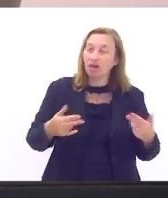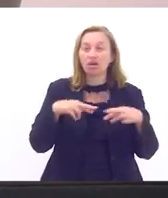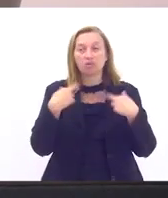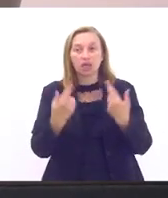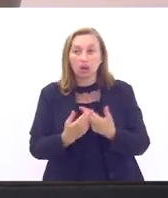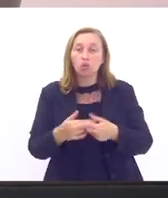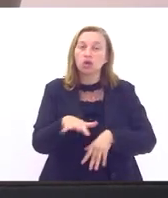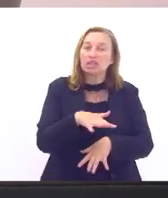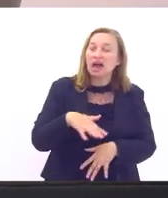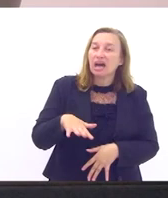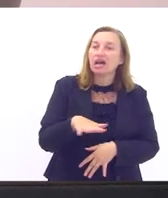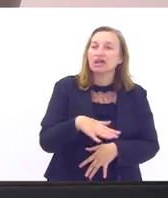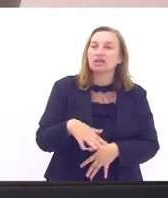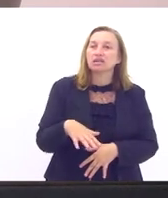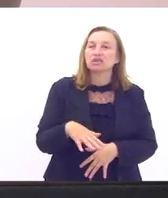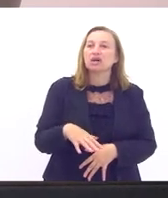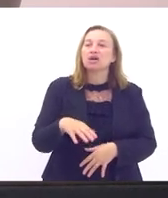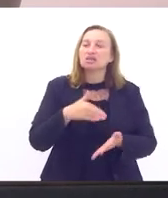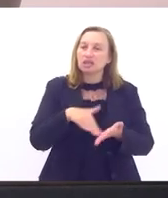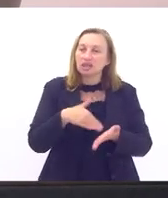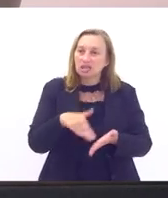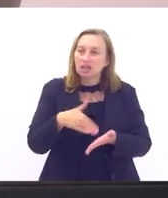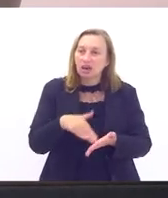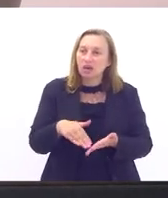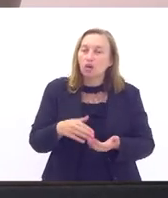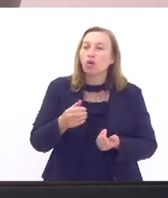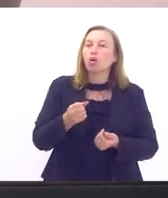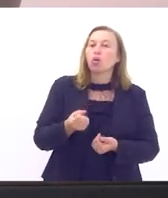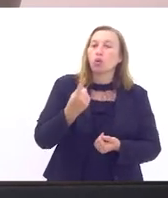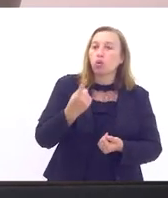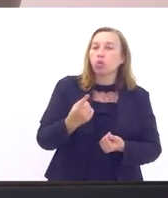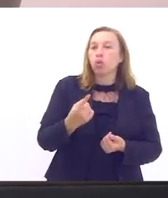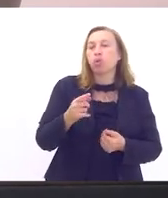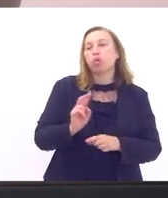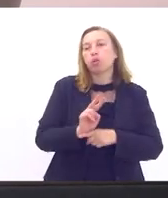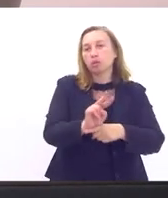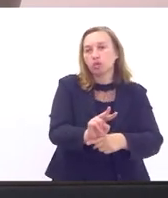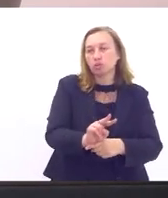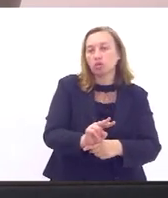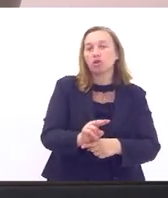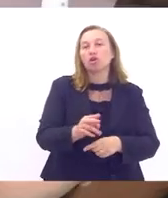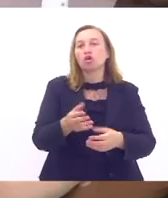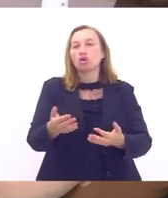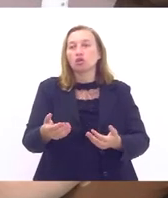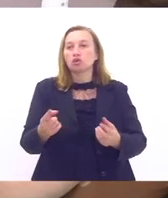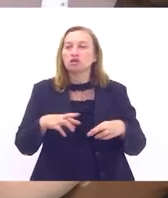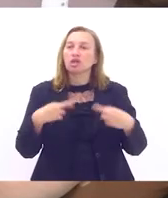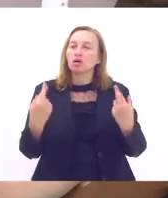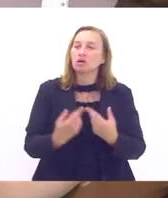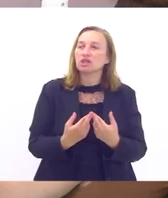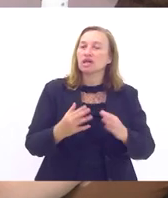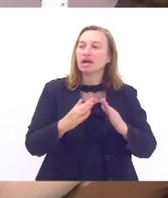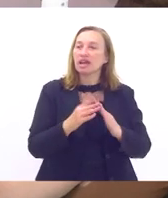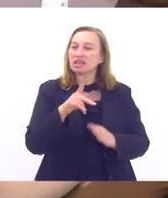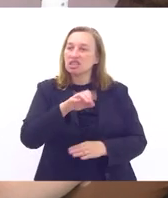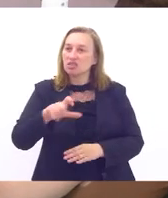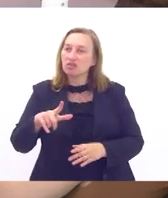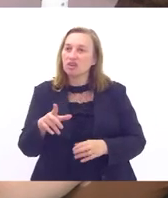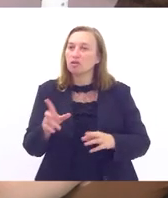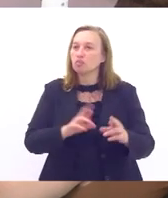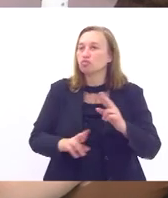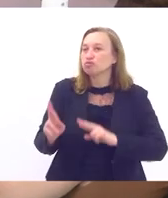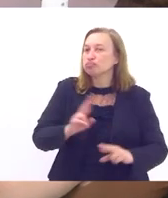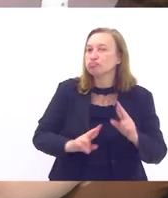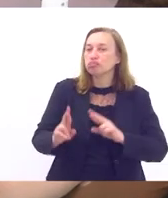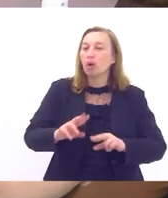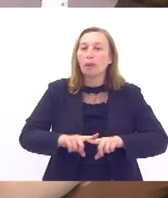âmbito do secretariado. Esse promotor tentou se reunir com a chefia da Casa Civil para tentar intermediar essas discussões, mas